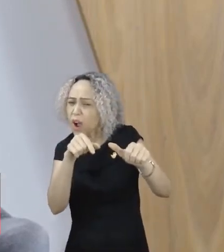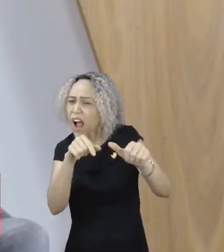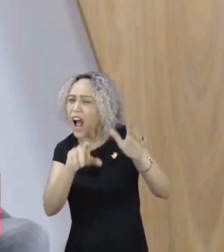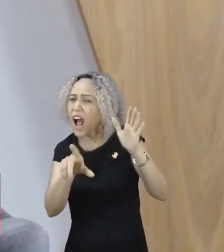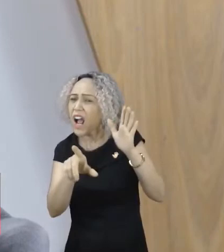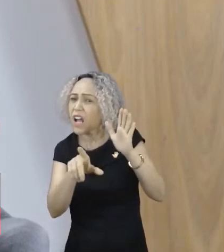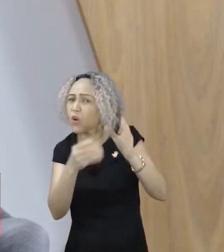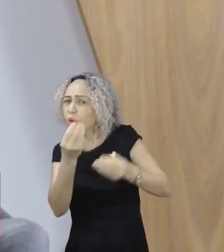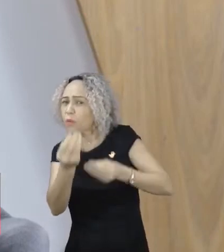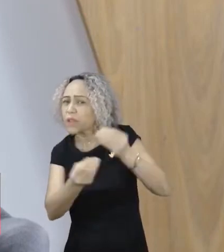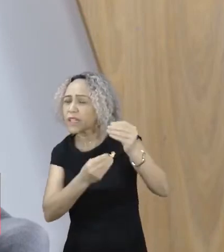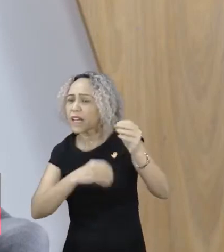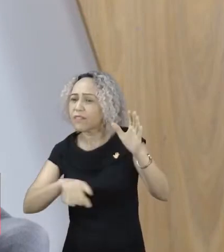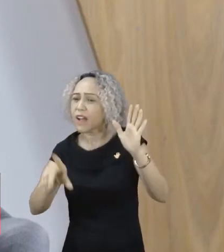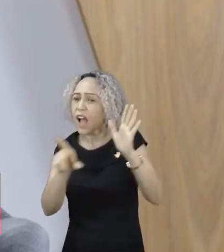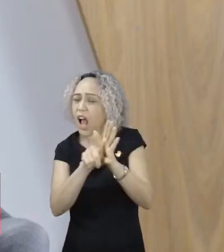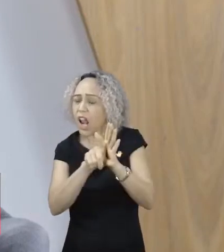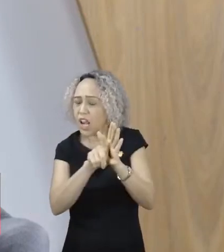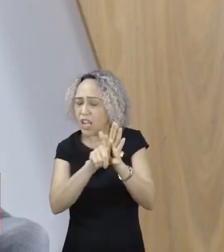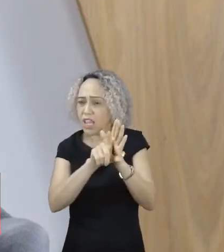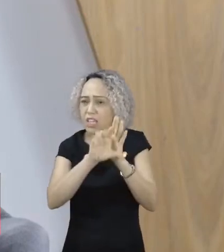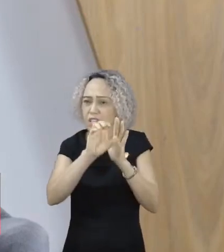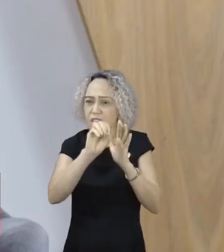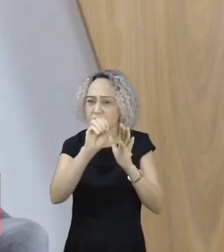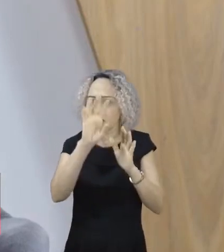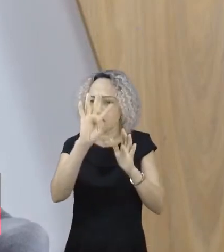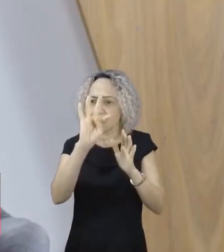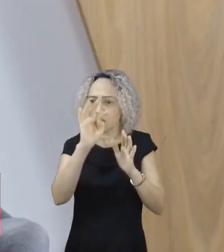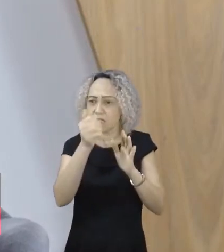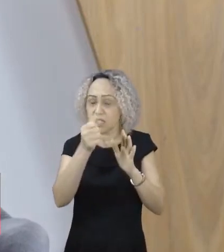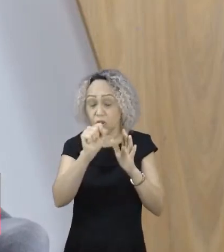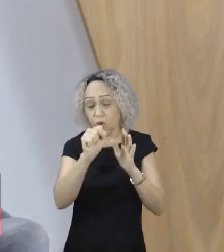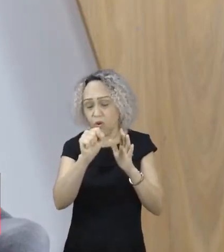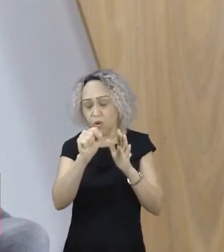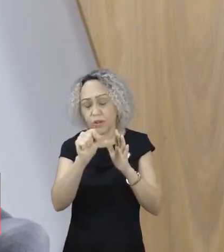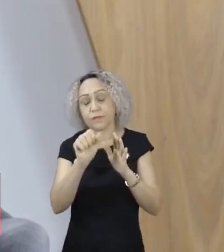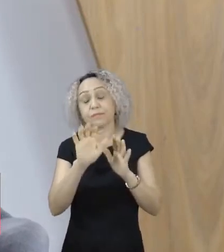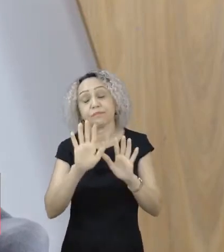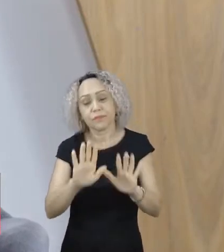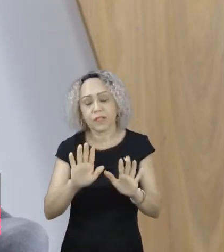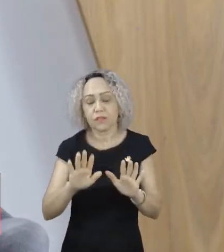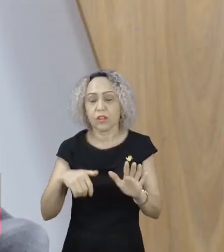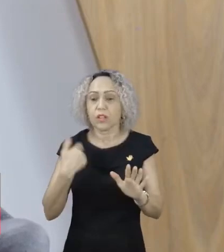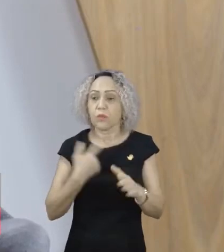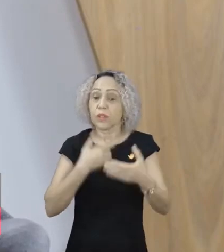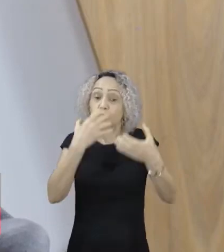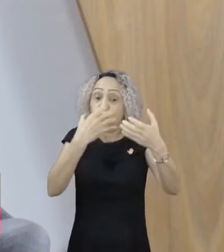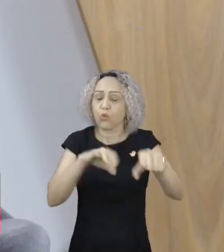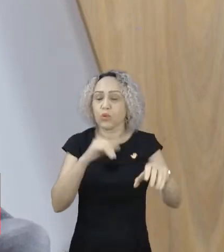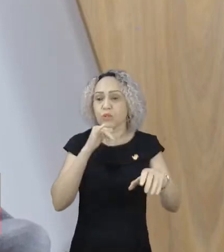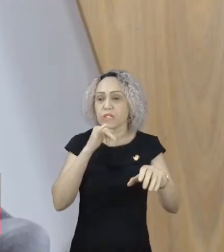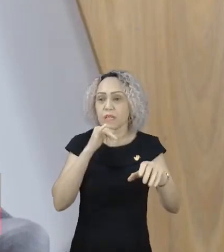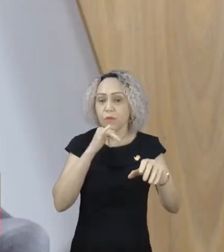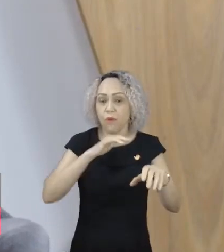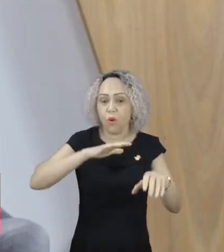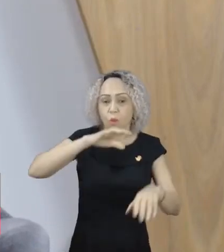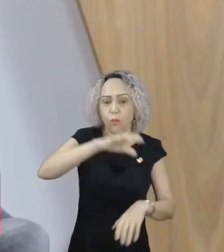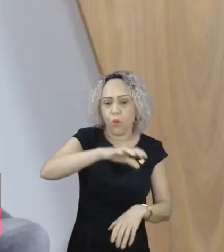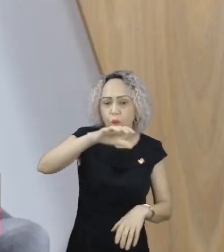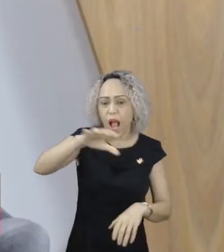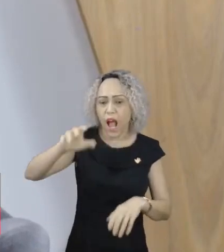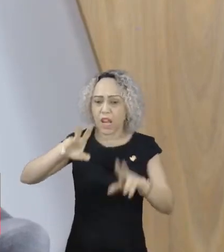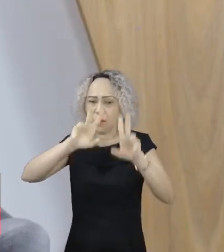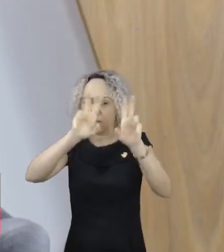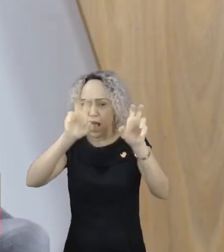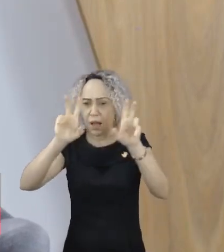selecionar melhor. Né? A gente está fazendo por grandes áreas temáticas, então, hoje em dia, você vai se inscrever, você